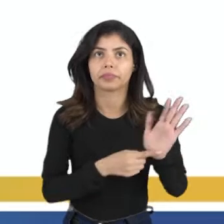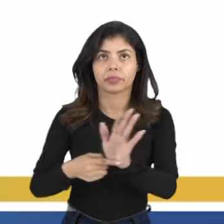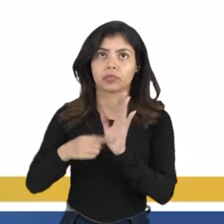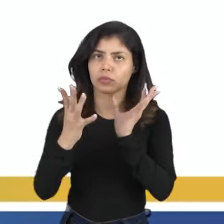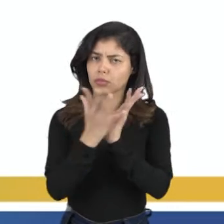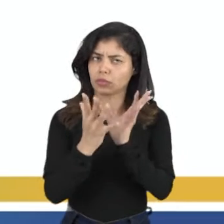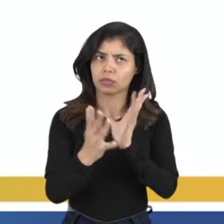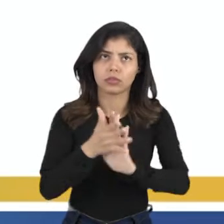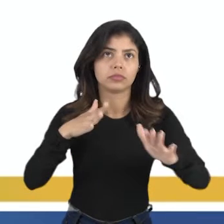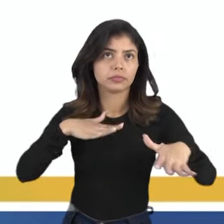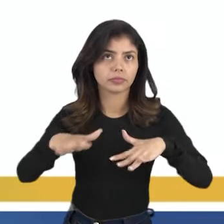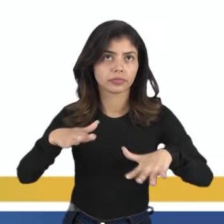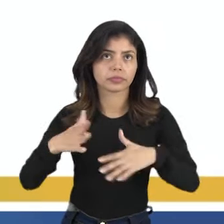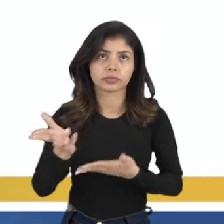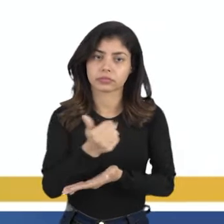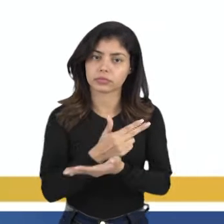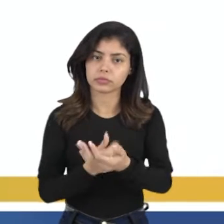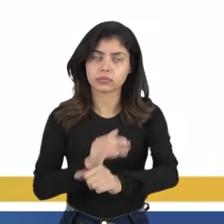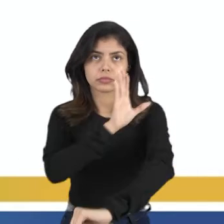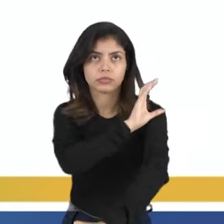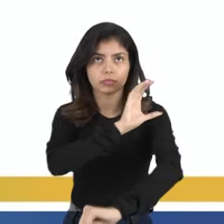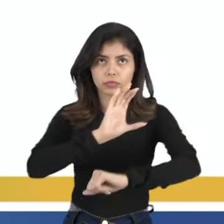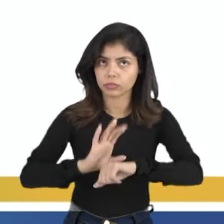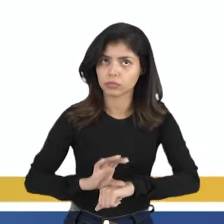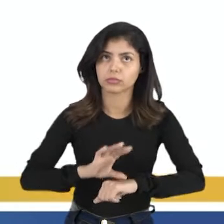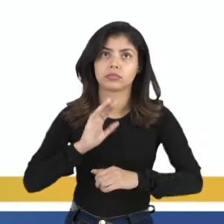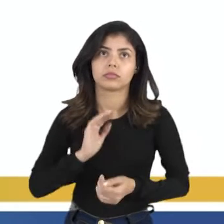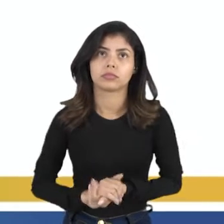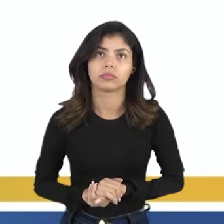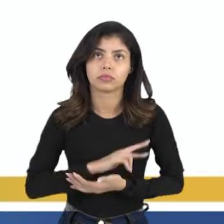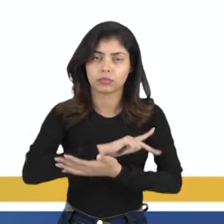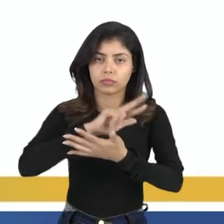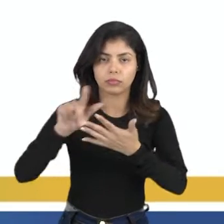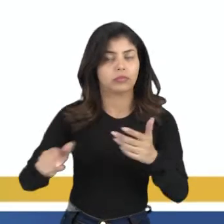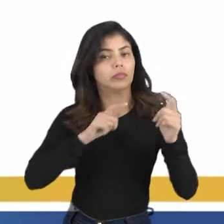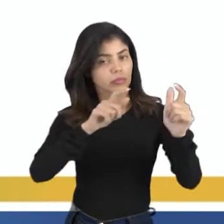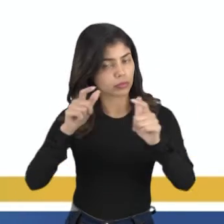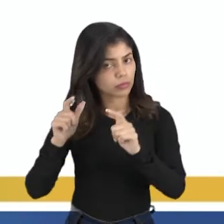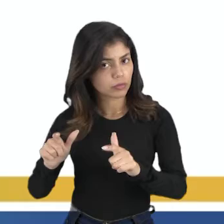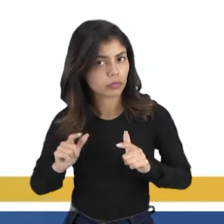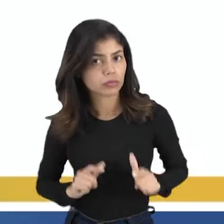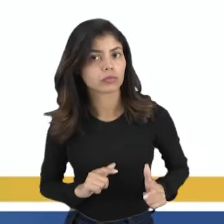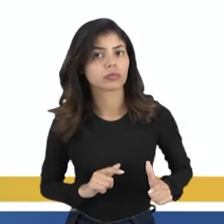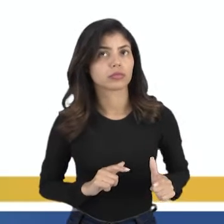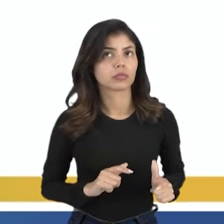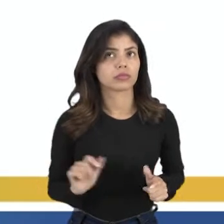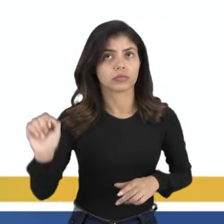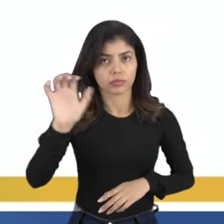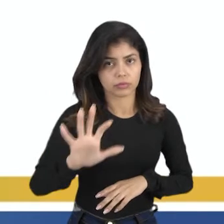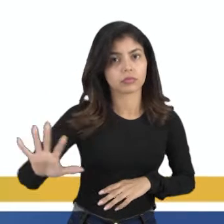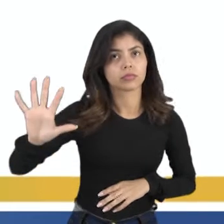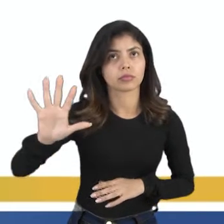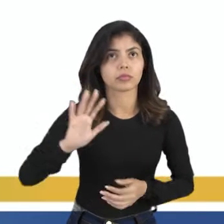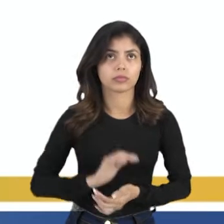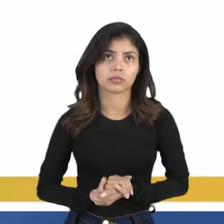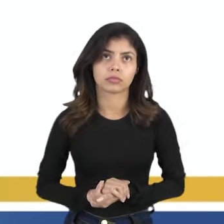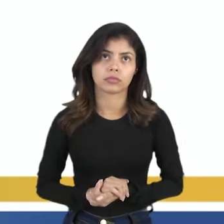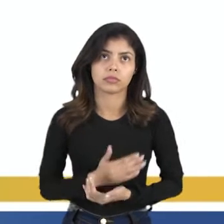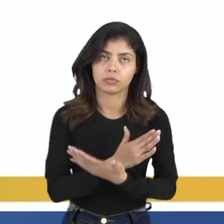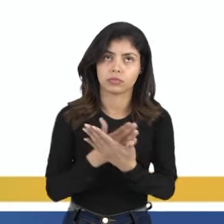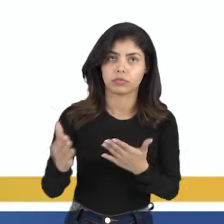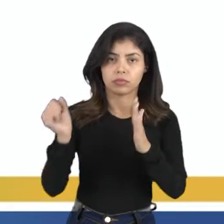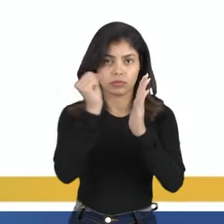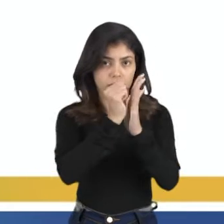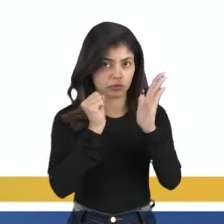europeias representam um conjunto de movimentos artísticos culturais que ocorreram em diversos locais da Europa